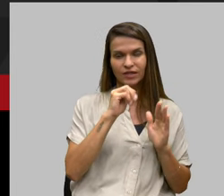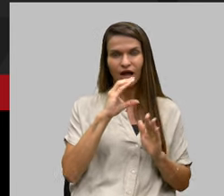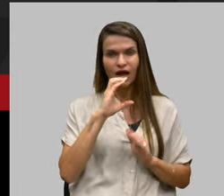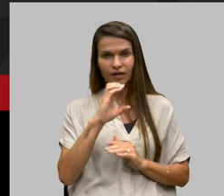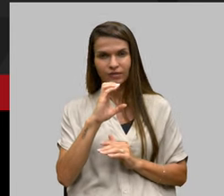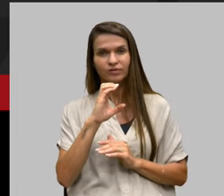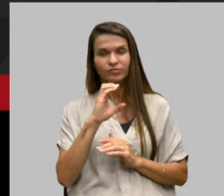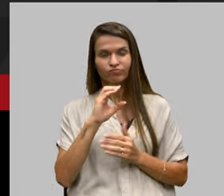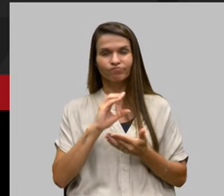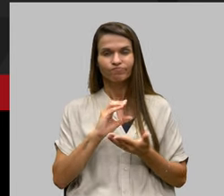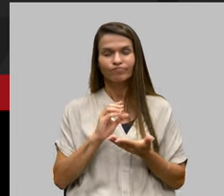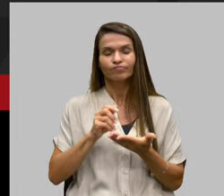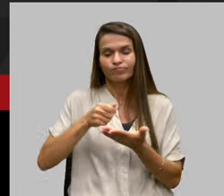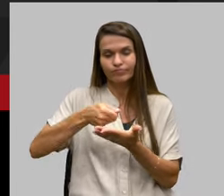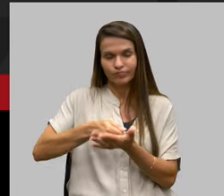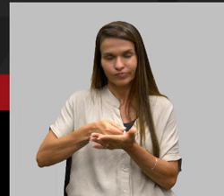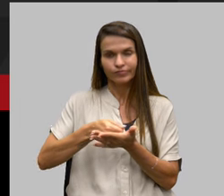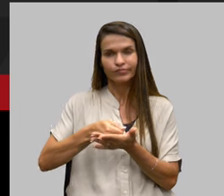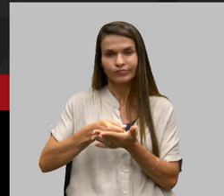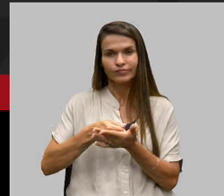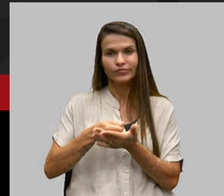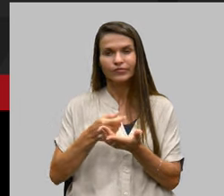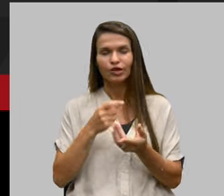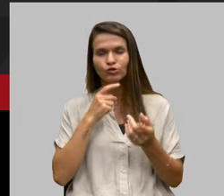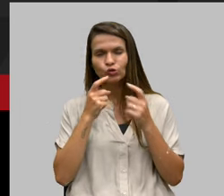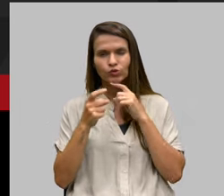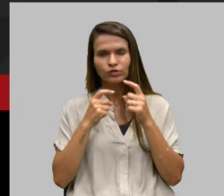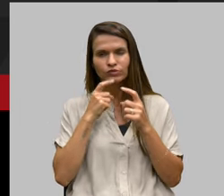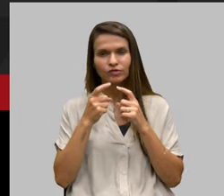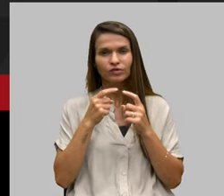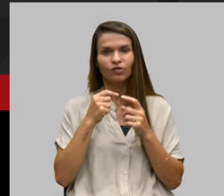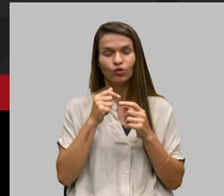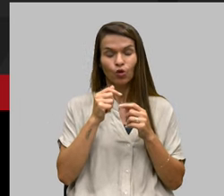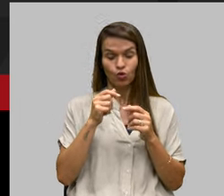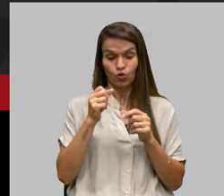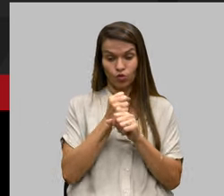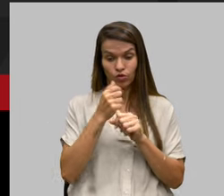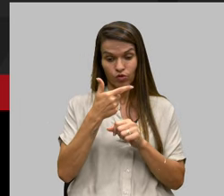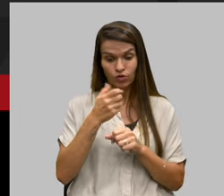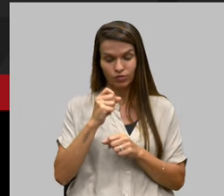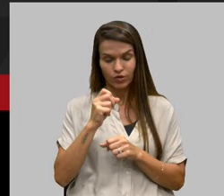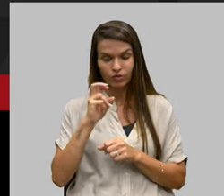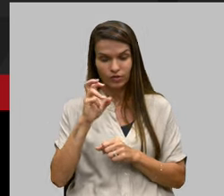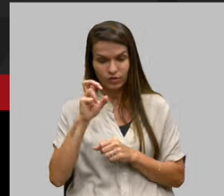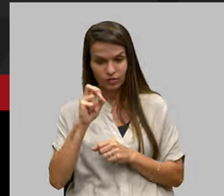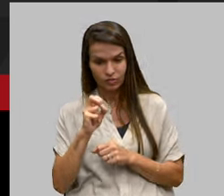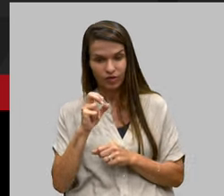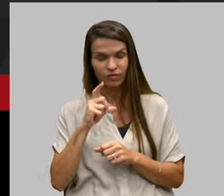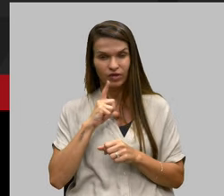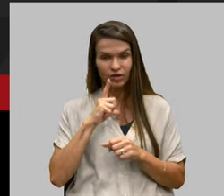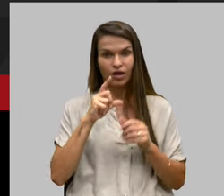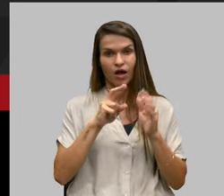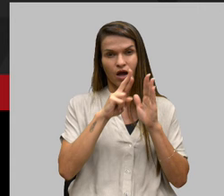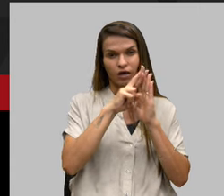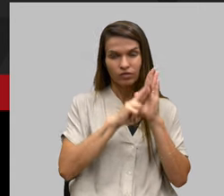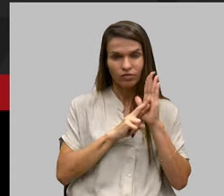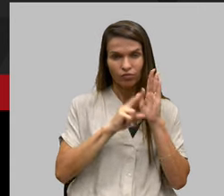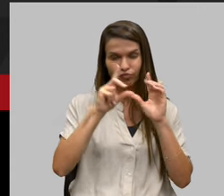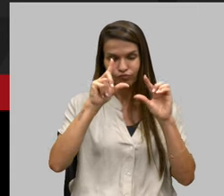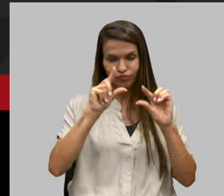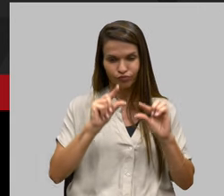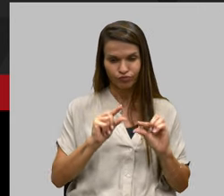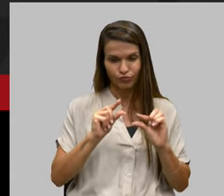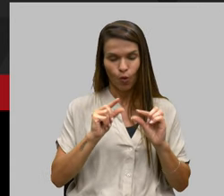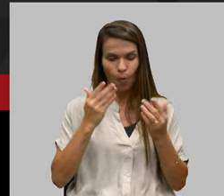saque E aí veio o questionamento ao ente federativo Será que em 2050 você terá uma receita corrente líquida tão boa ou maior do que a de